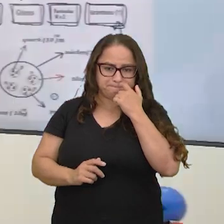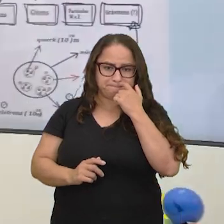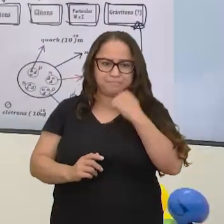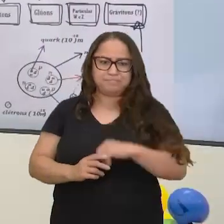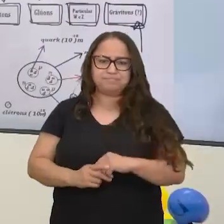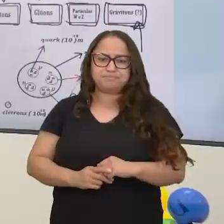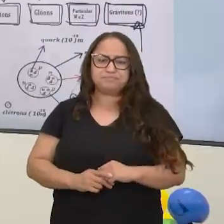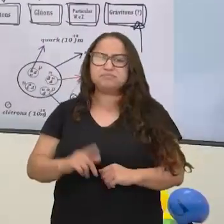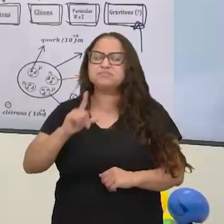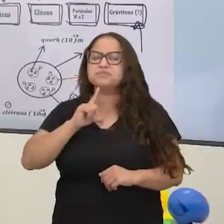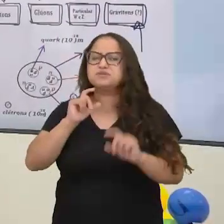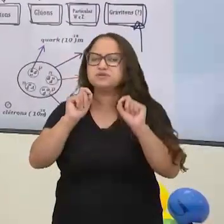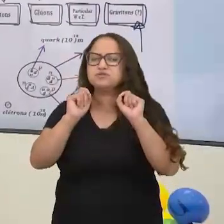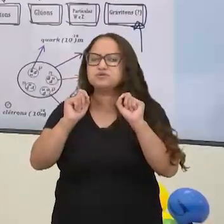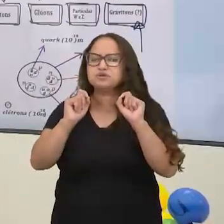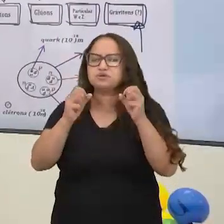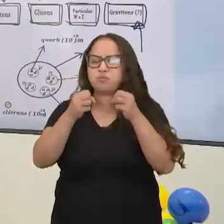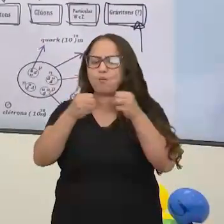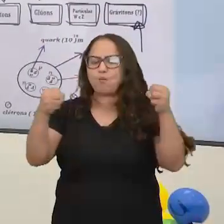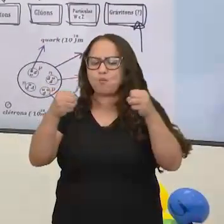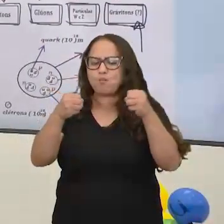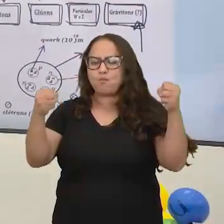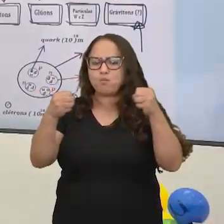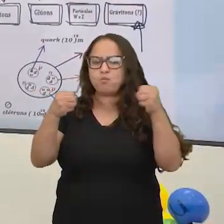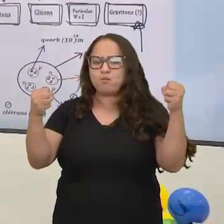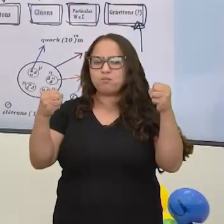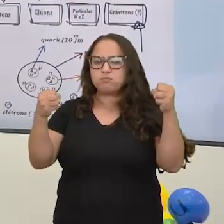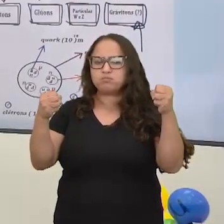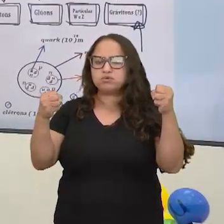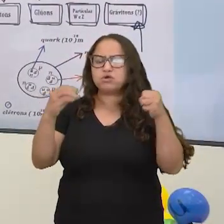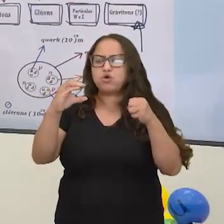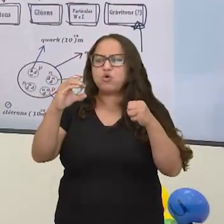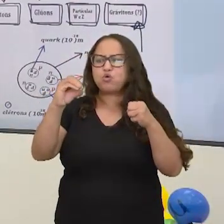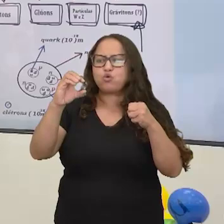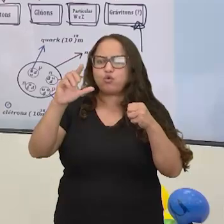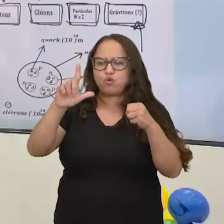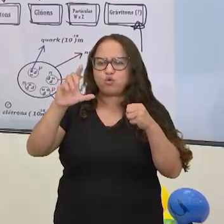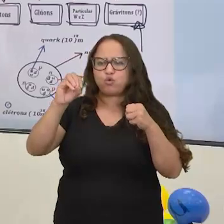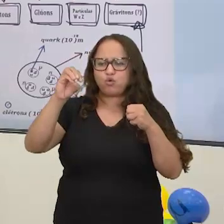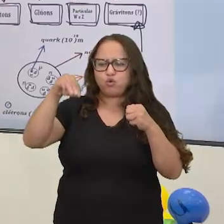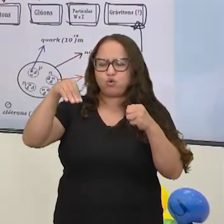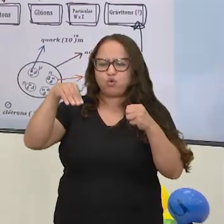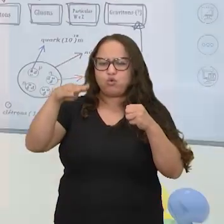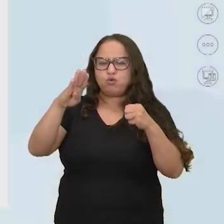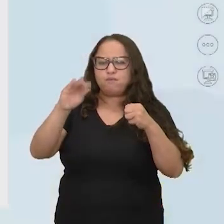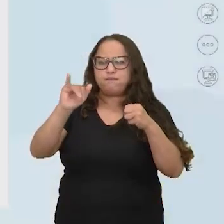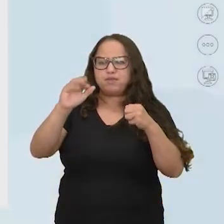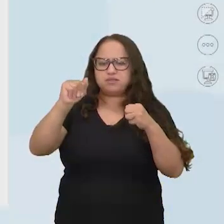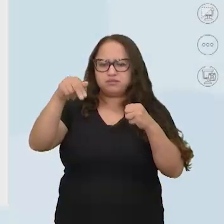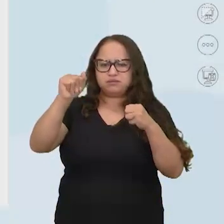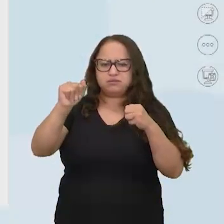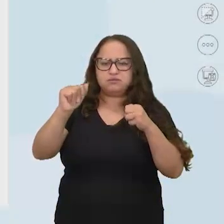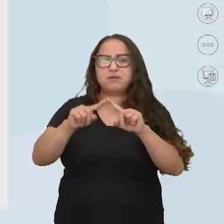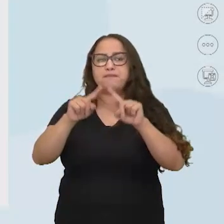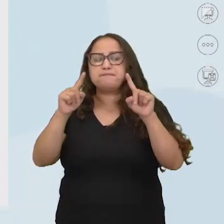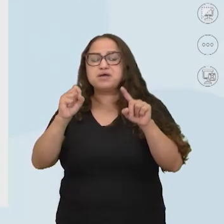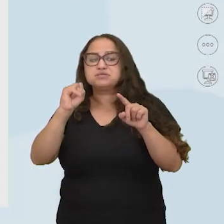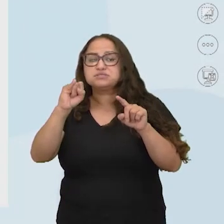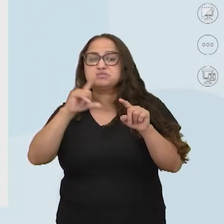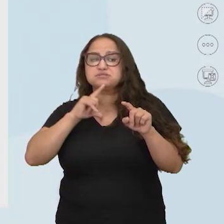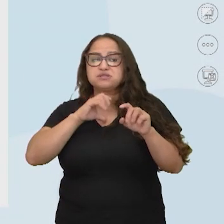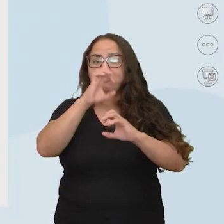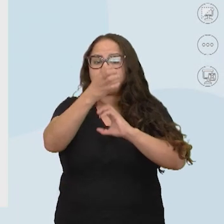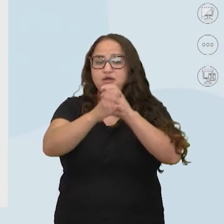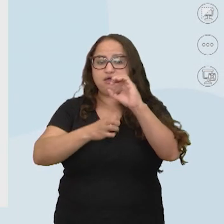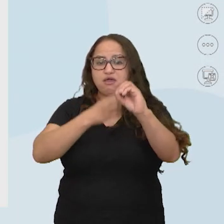é uma repulsão coulombiana. Você tem aí dois prótons, repulsão coulombiana. Agora, se eu tiver lá um próton, né, um elétron aqui, né? Um próton e um